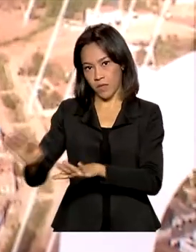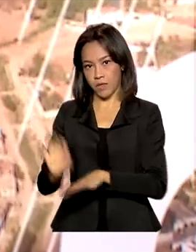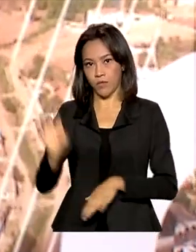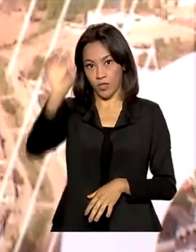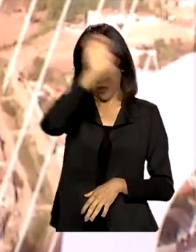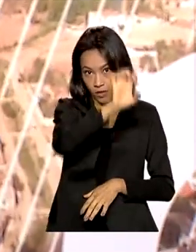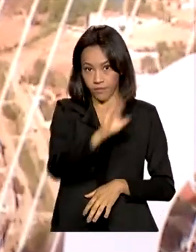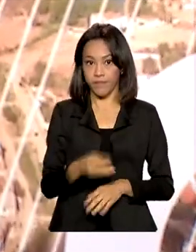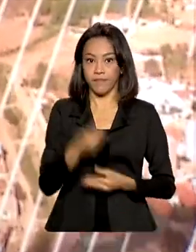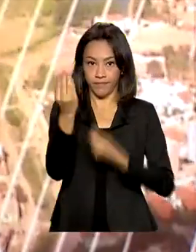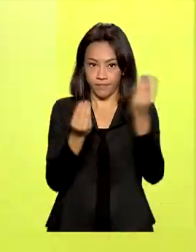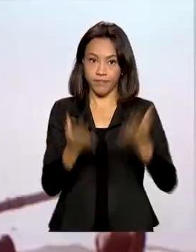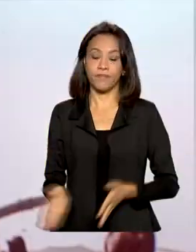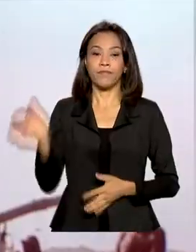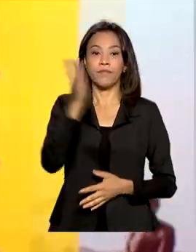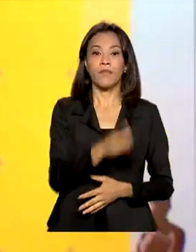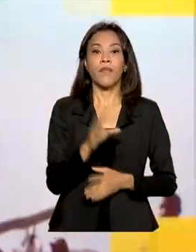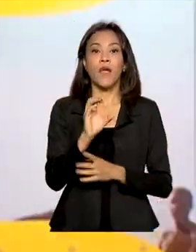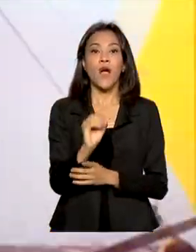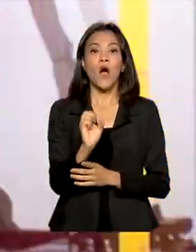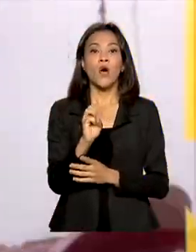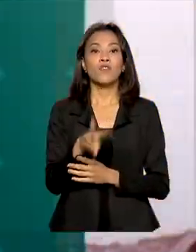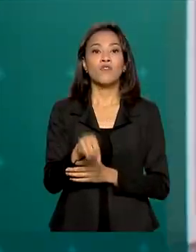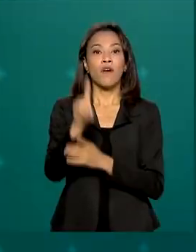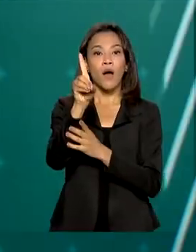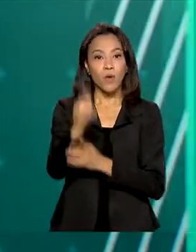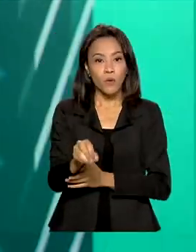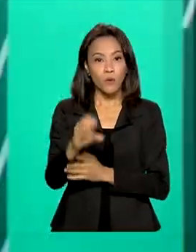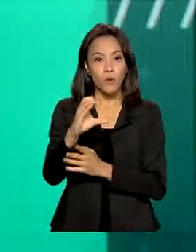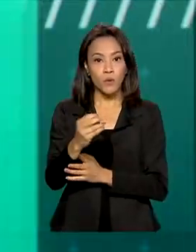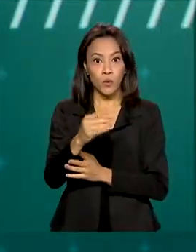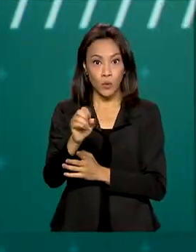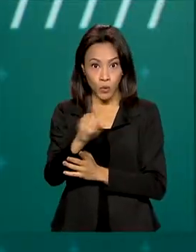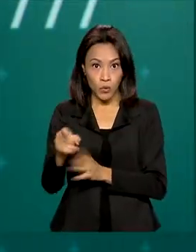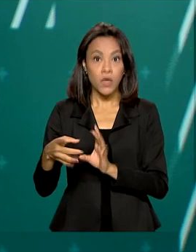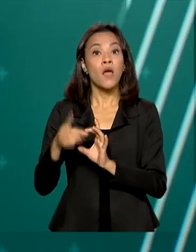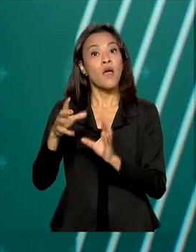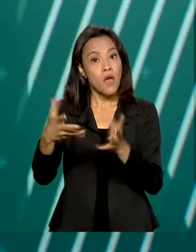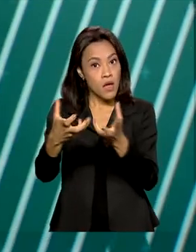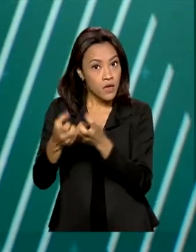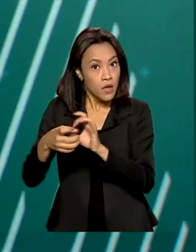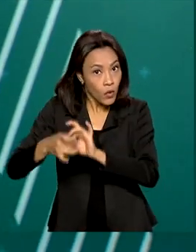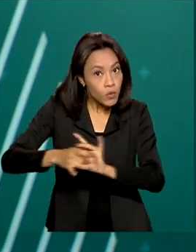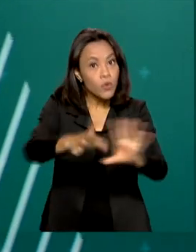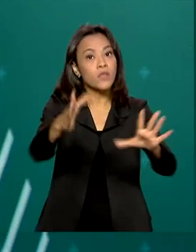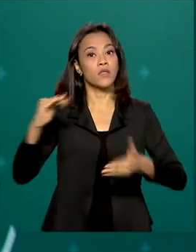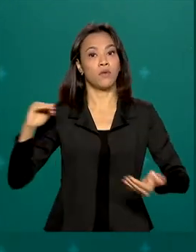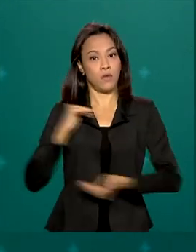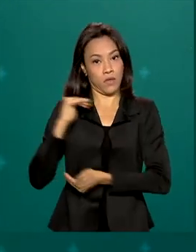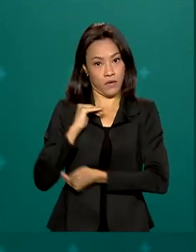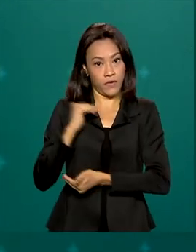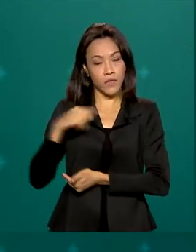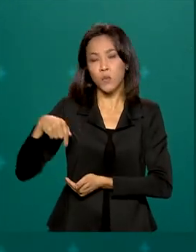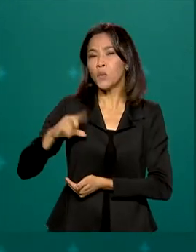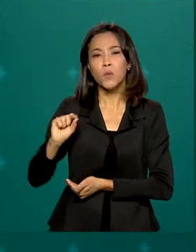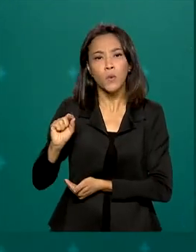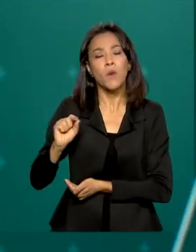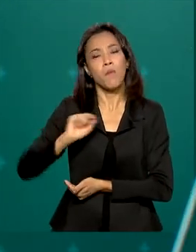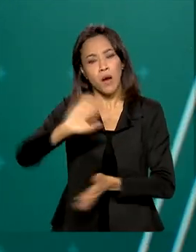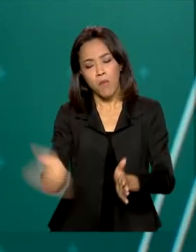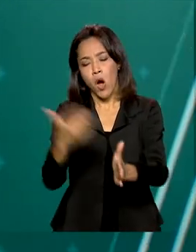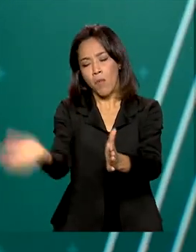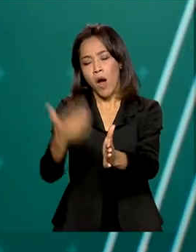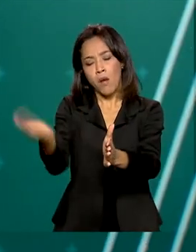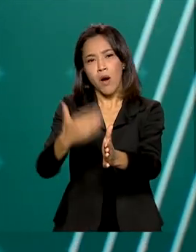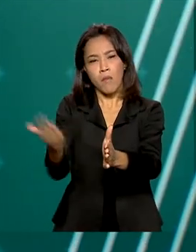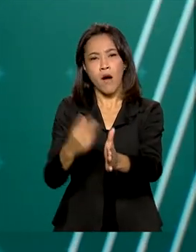e a Fundação Oswaldo Cruz recebeu autorização da Anvisa Agência Nacional de Vigilância Sanitária para produzir